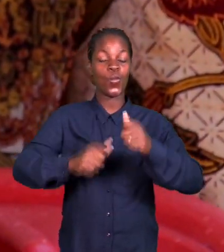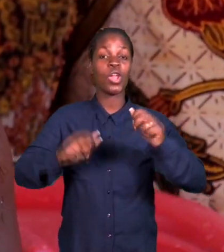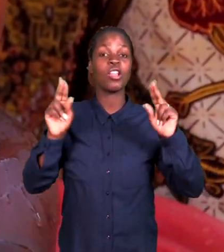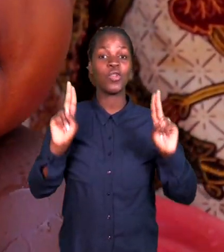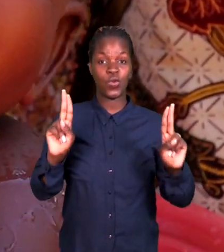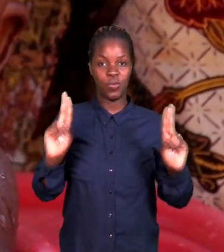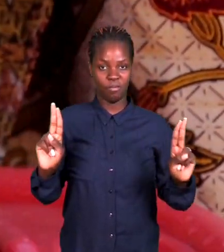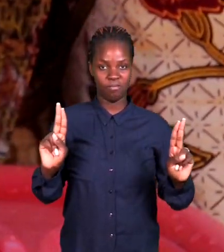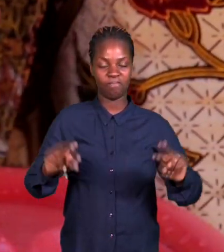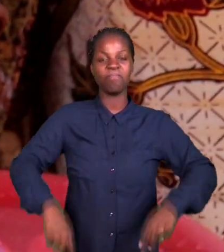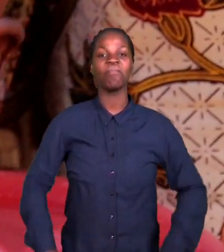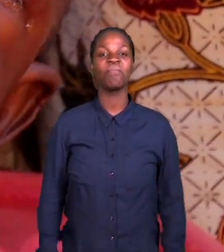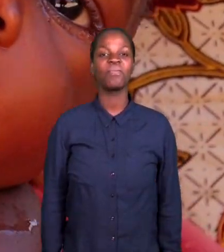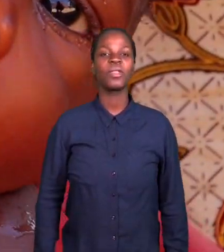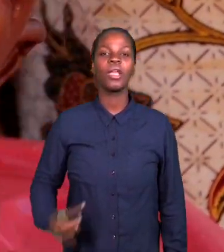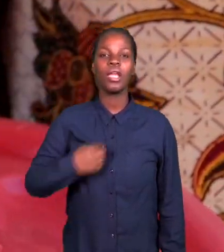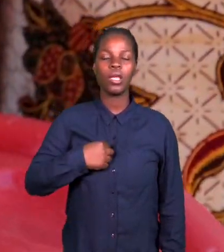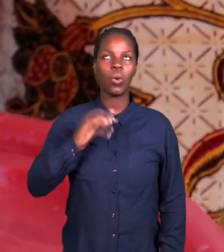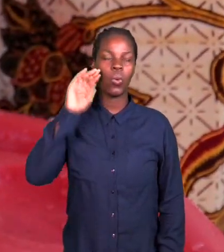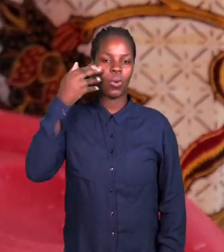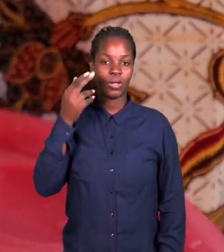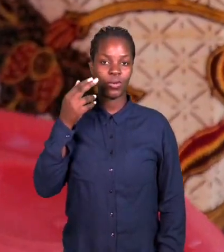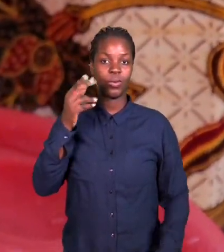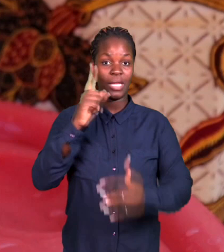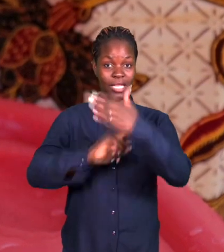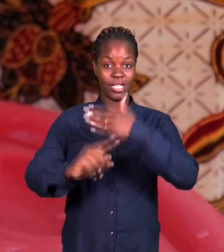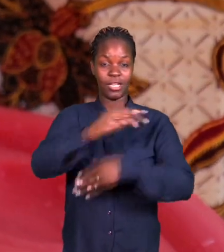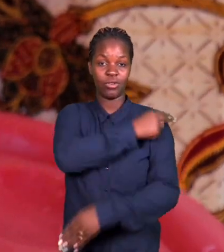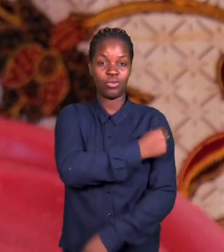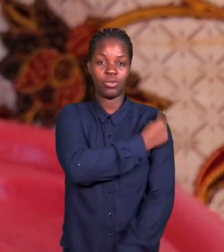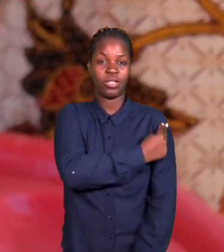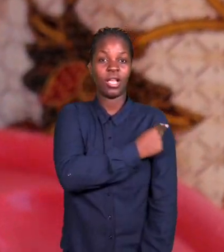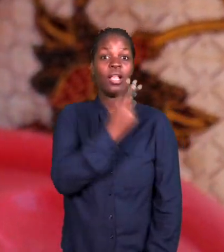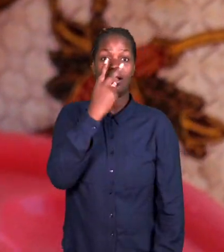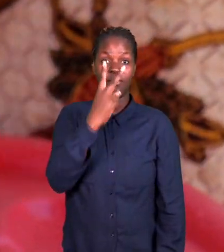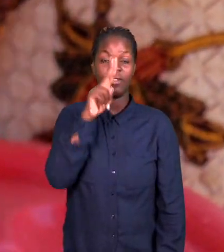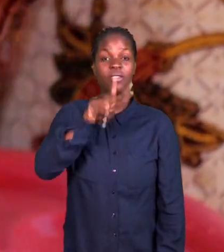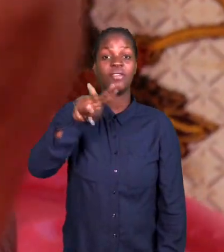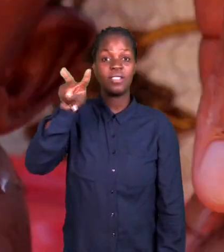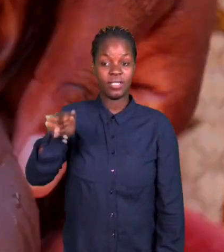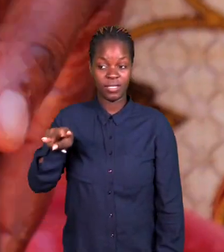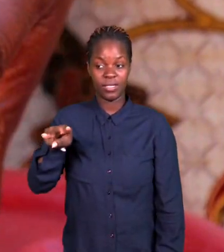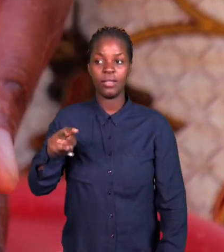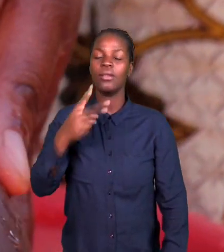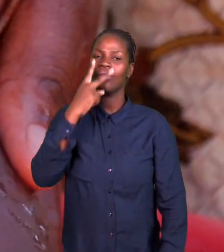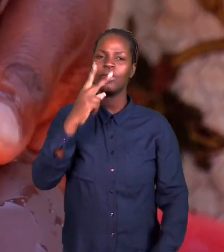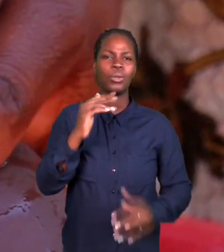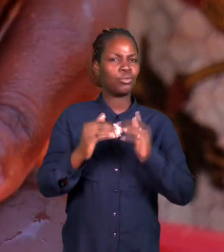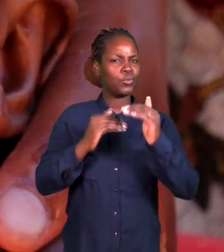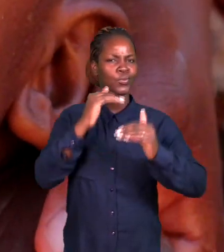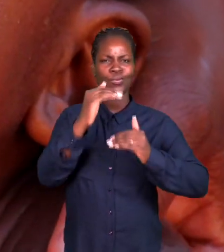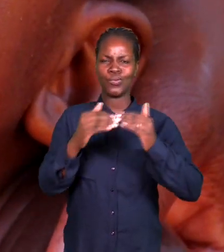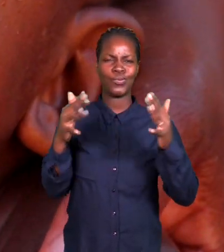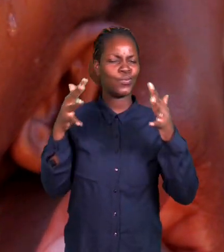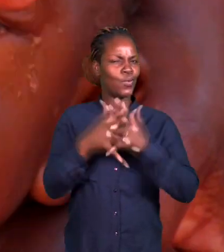mesmo ali de consulta, né? Porque uma mãe vem sozinha aqui em casa, que meu filho está a crescer, ou o desenvolvimento está